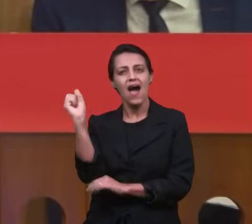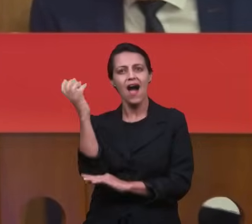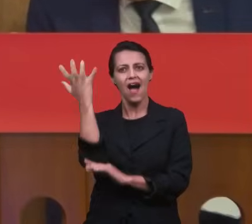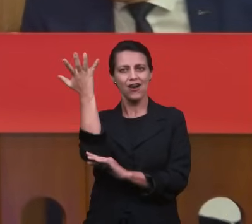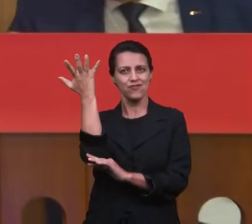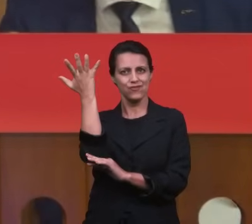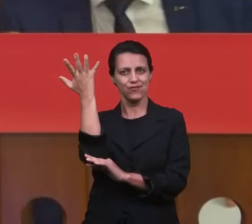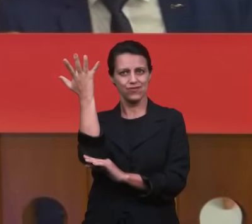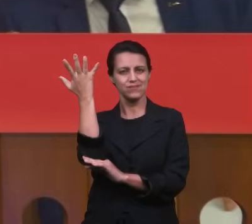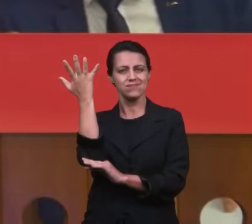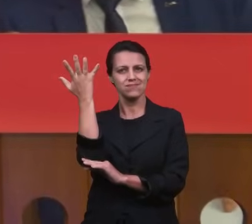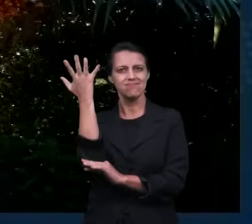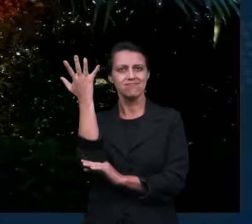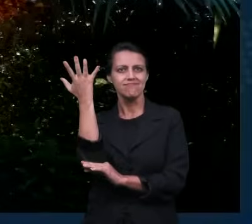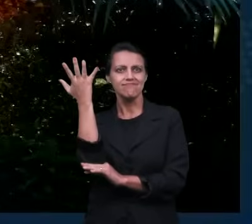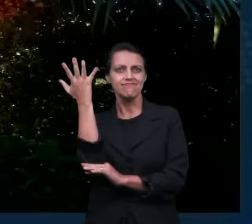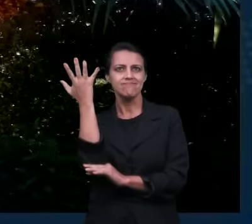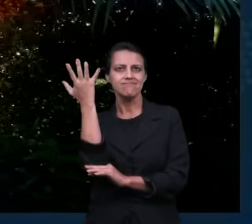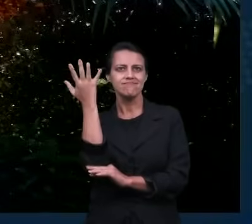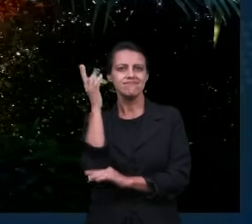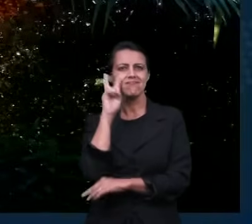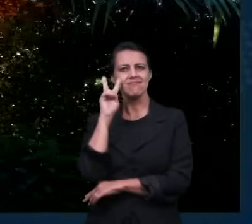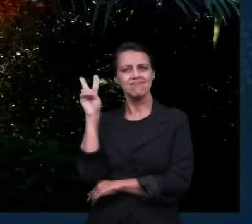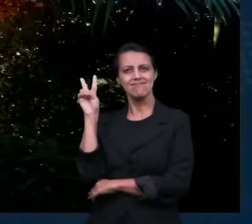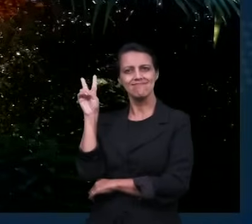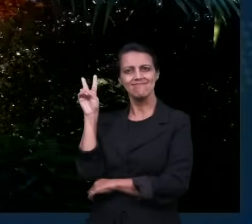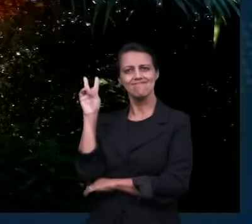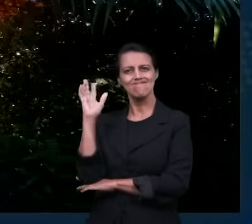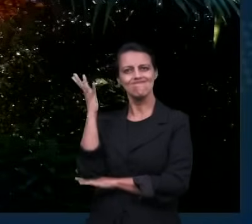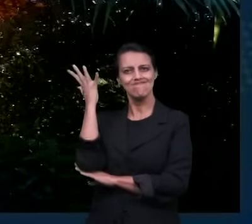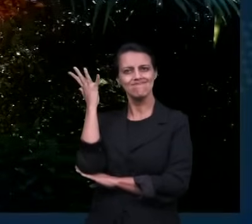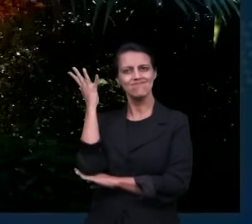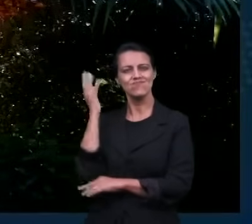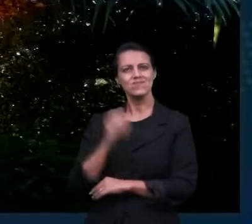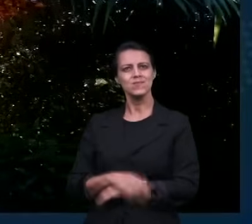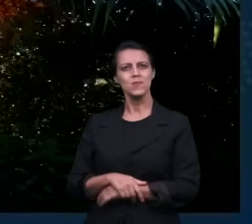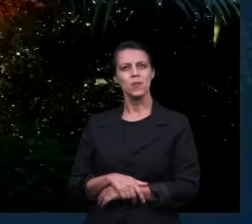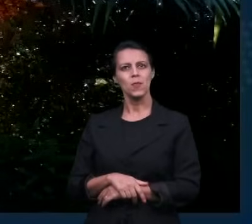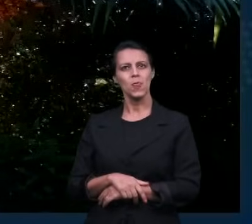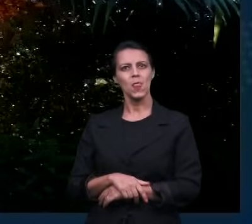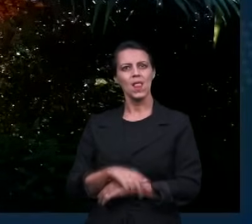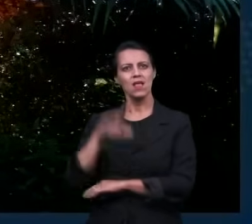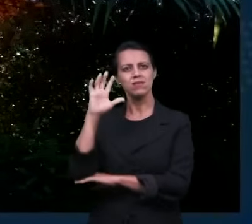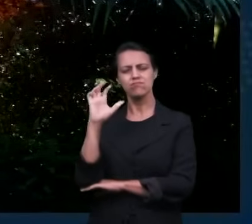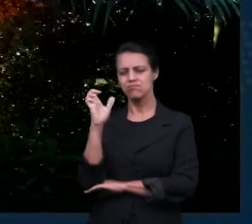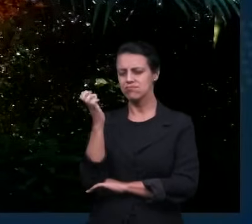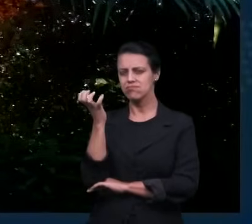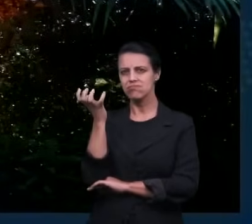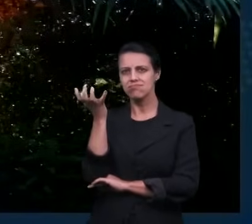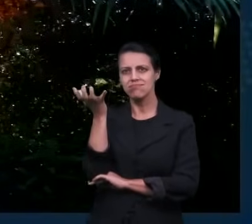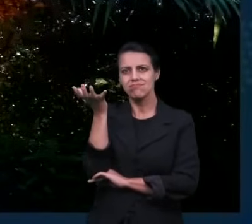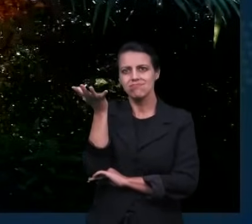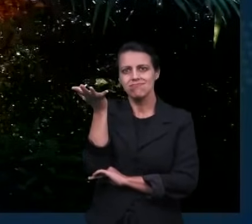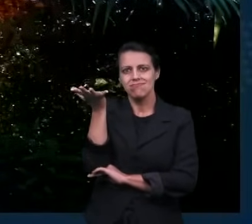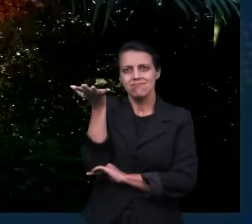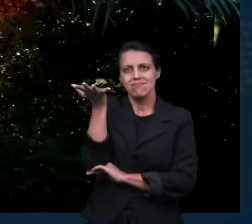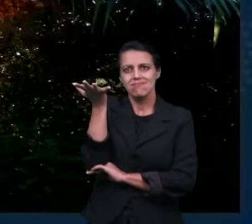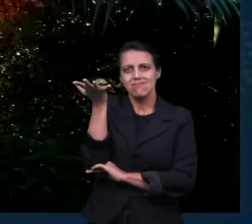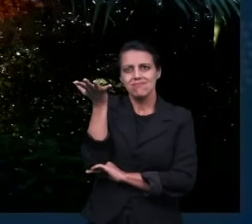Então, é uma planta que abre os seus pendões, ela